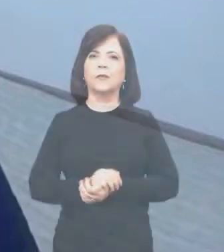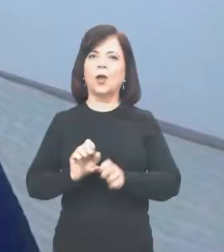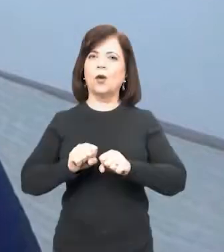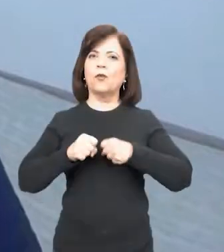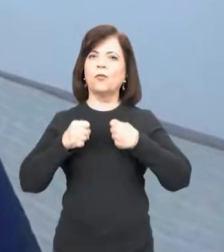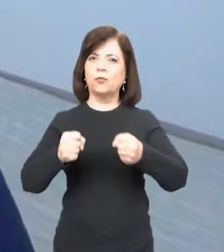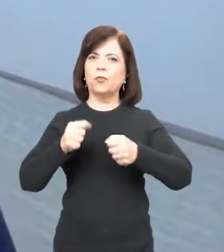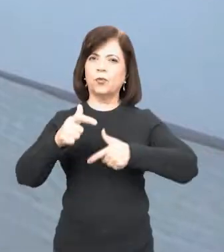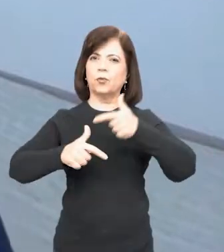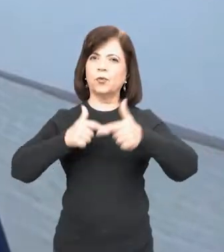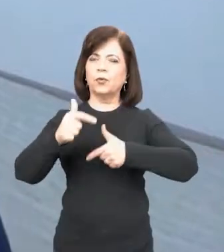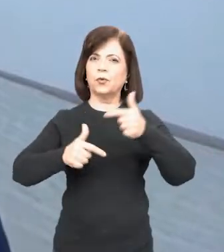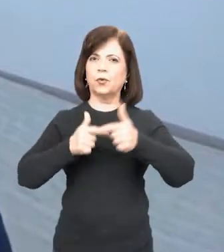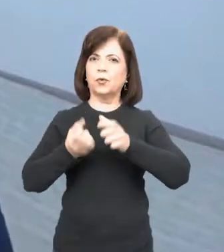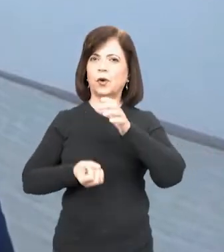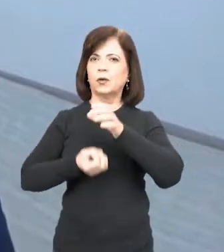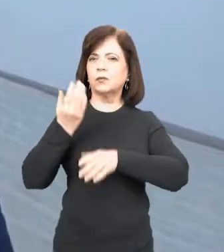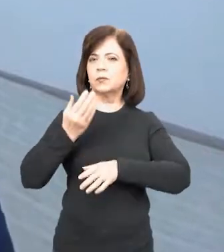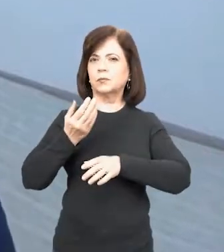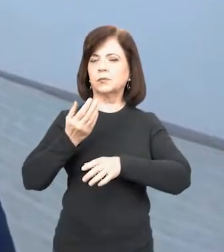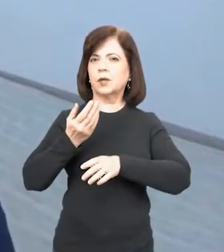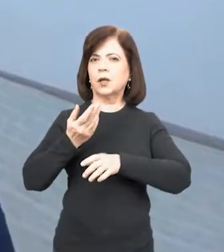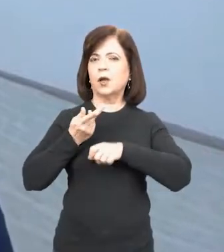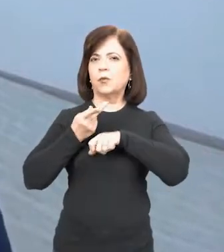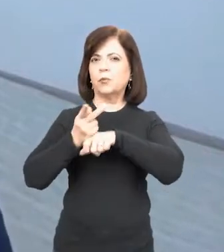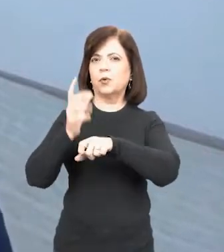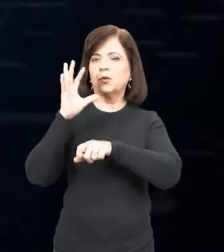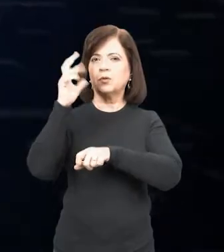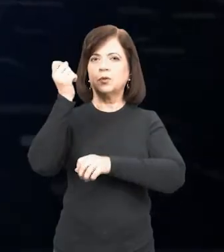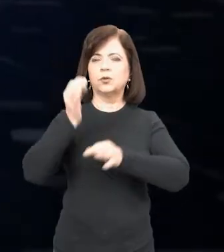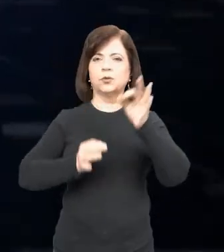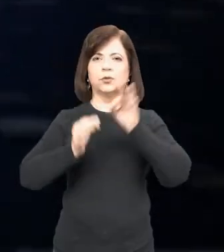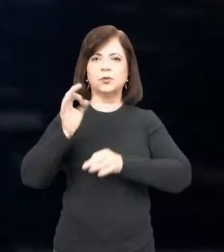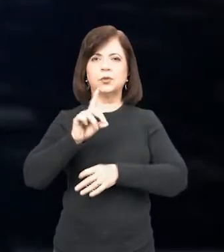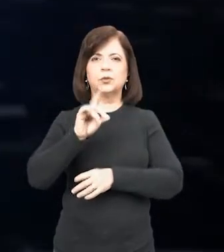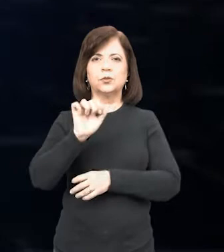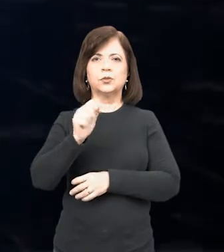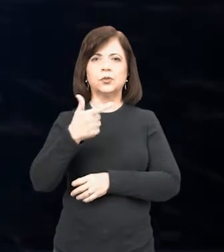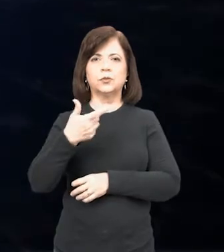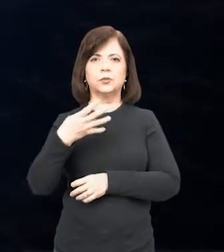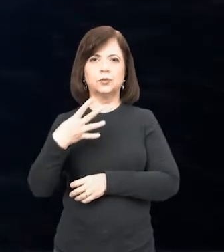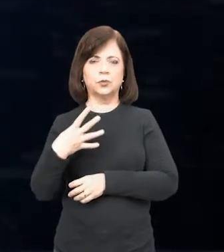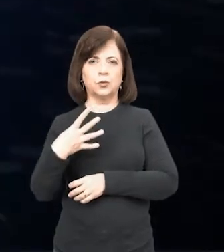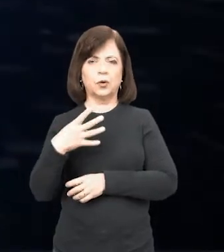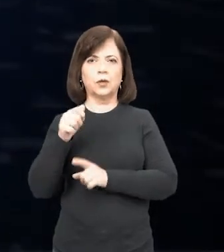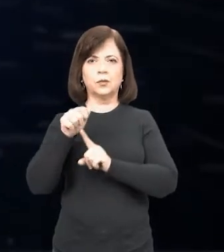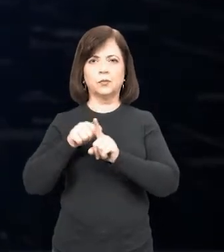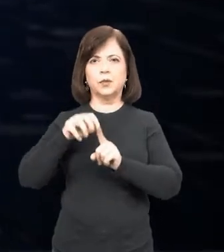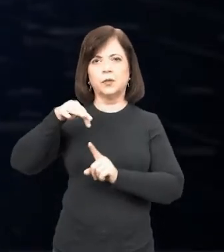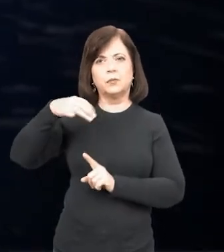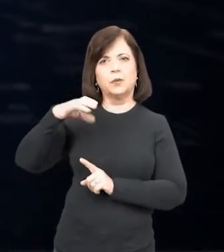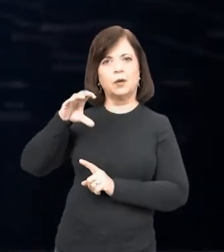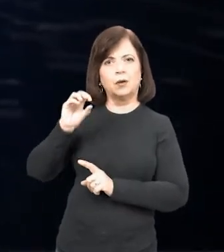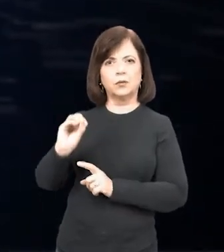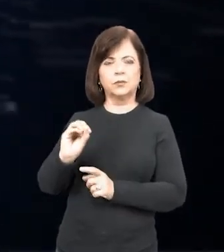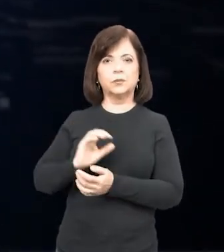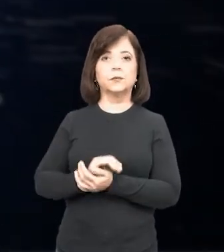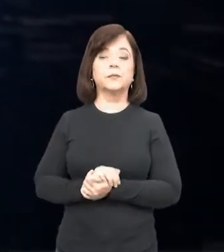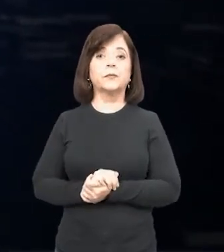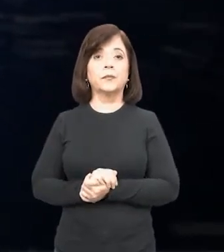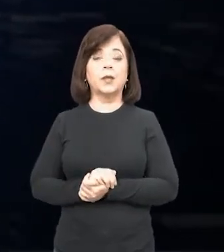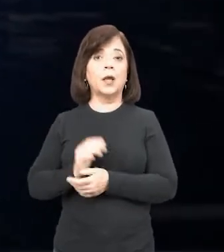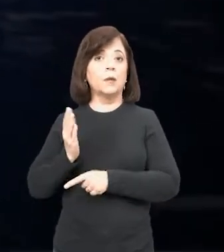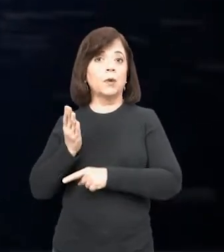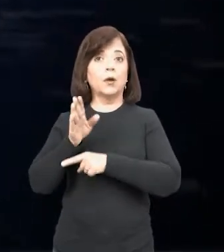A força-tarefa foi instituída pelo Procurador-Geral de Justiça no dia 24 desse final de março,